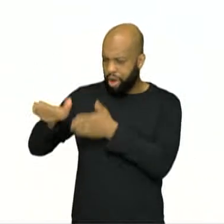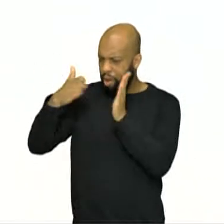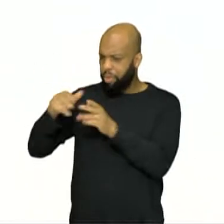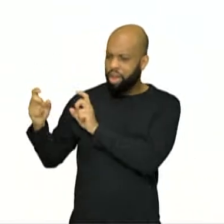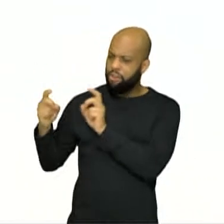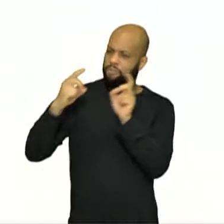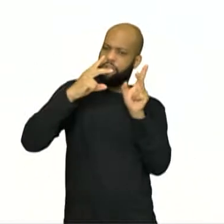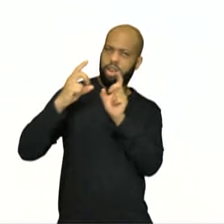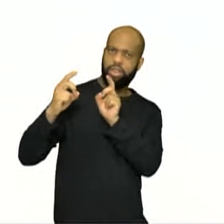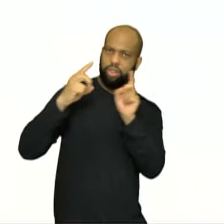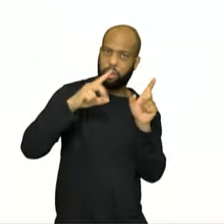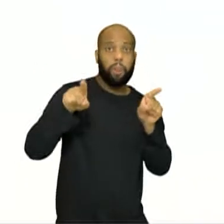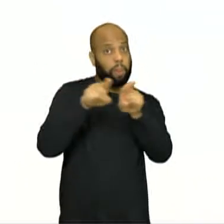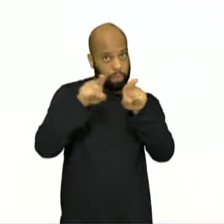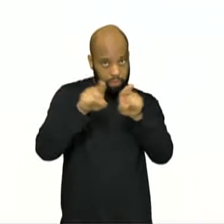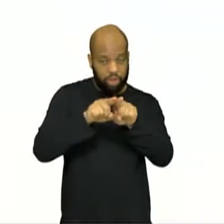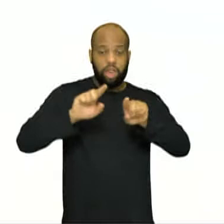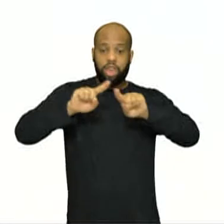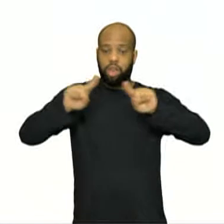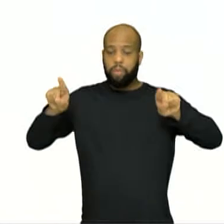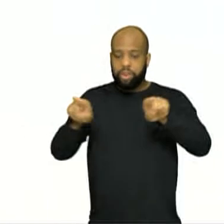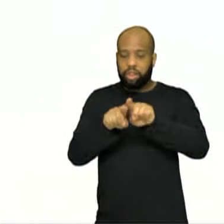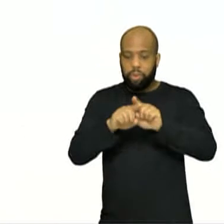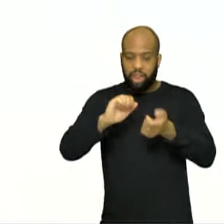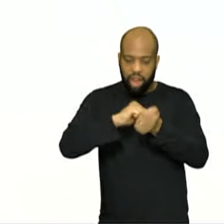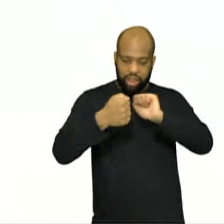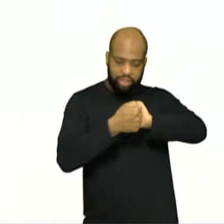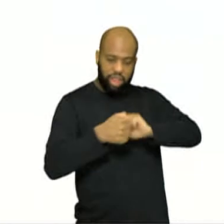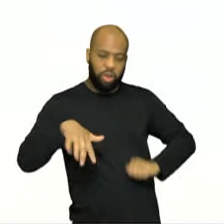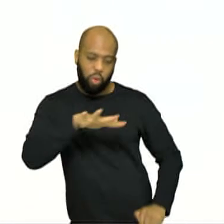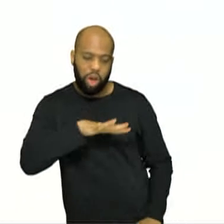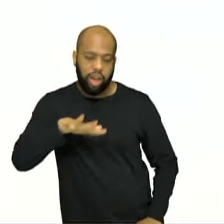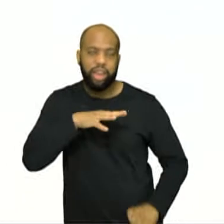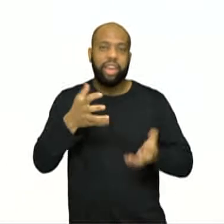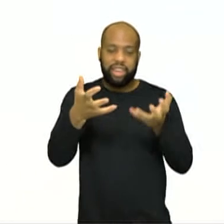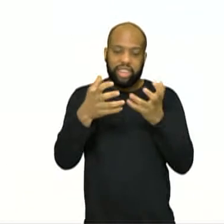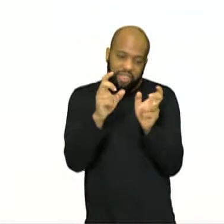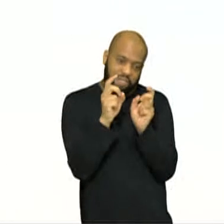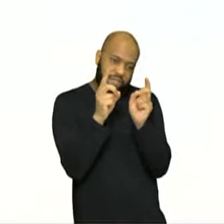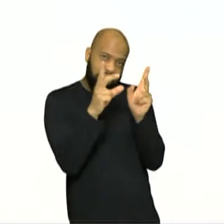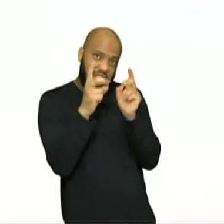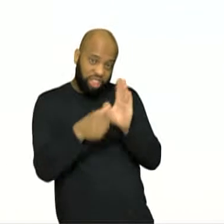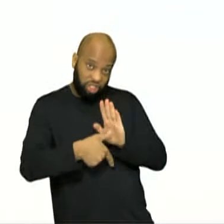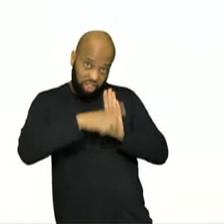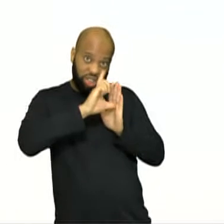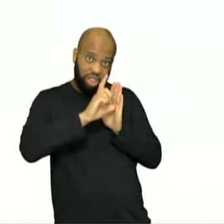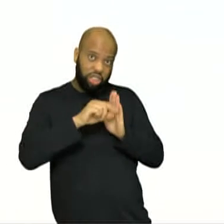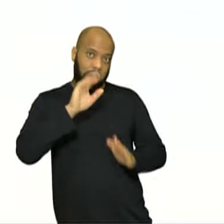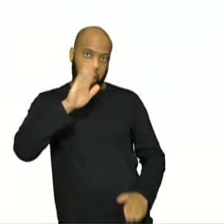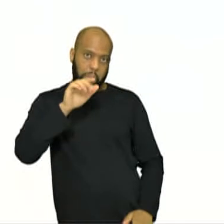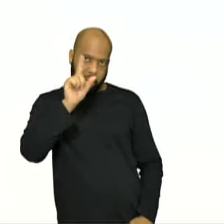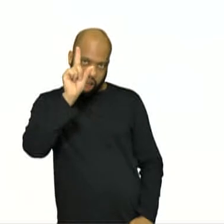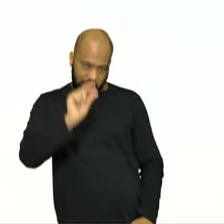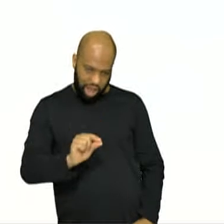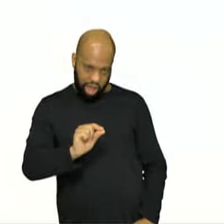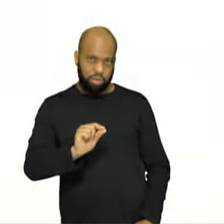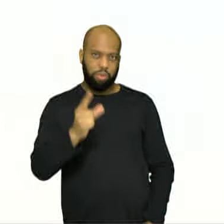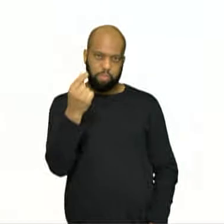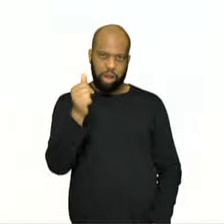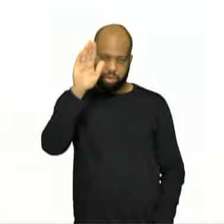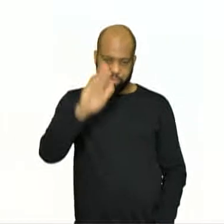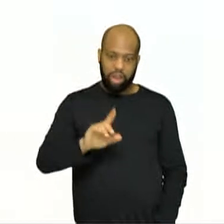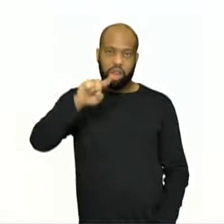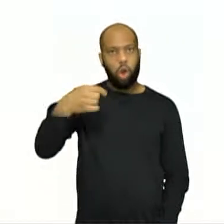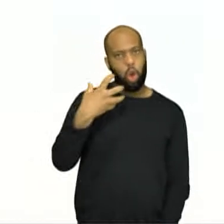de produtos que também se adequa àquela situação de vender primeiro barato e com o advento da lucratividade desse